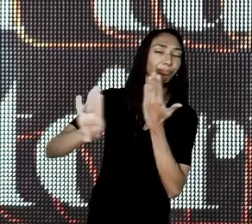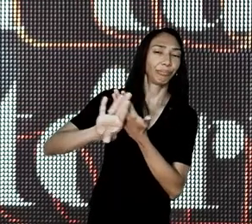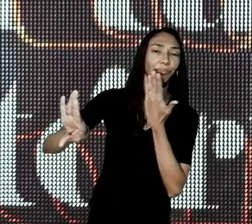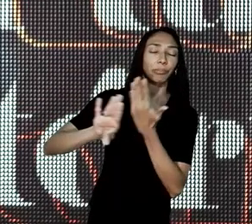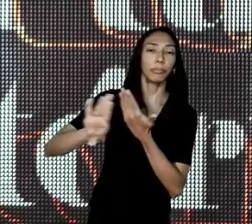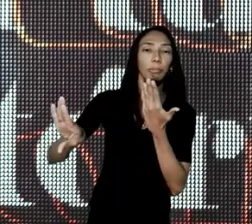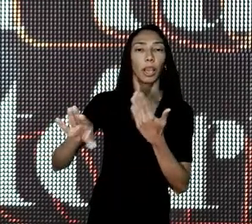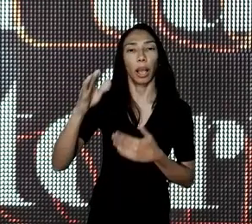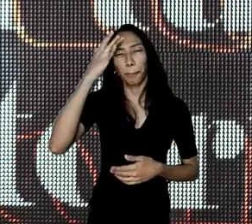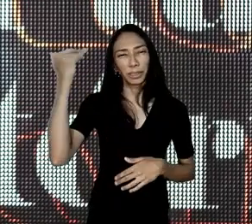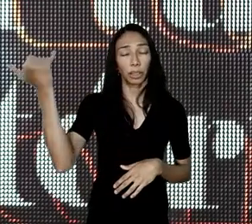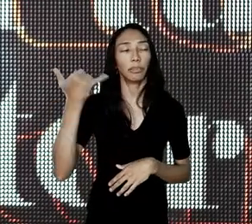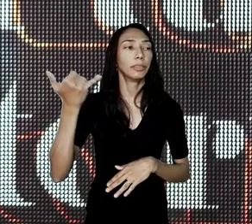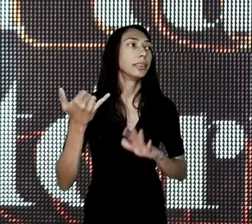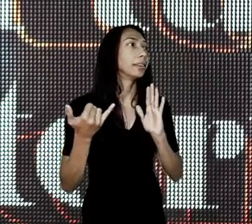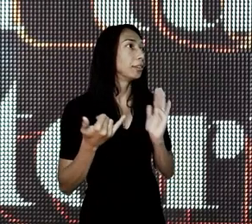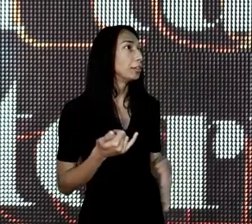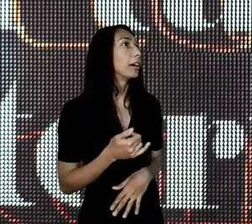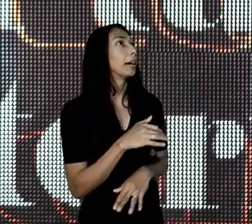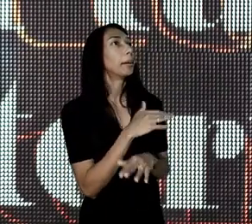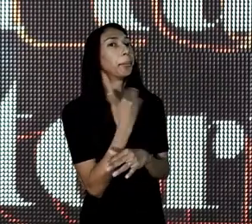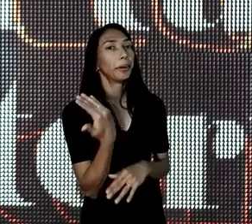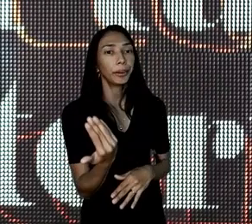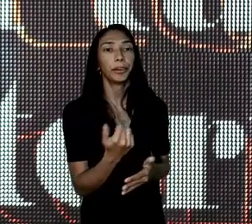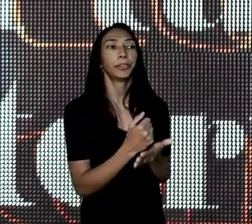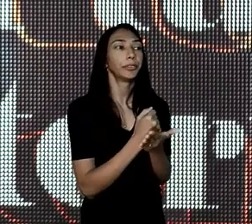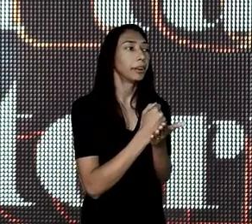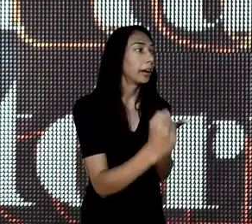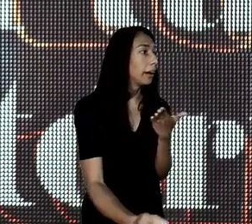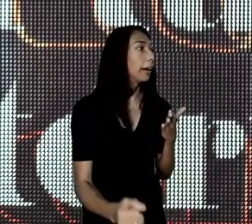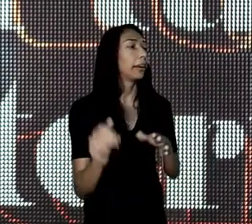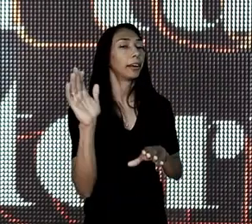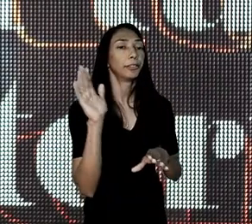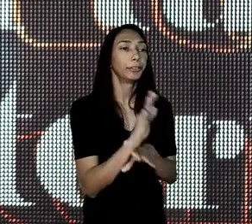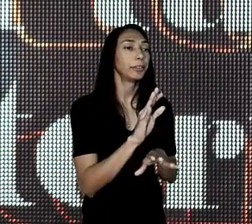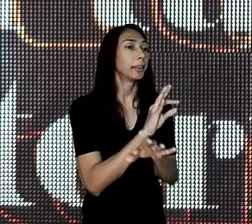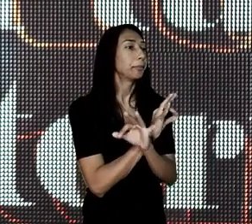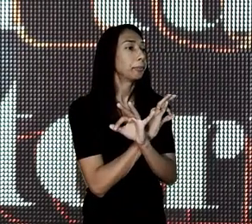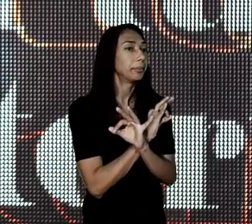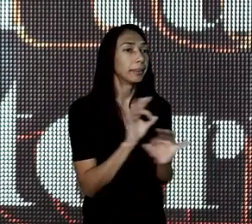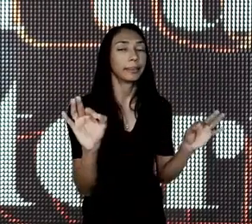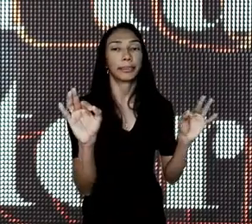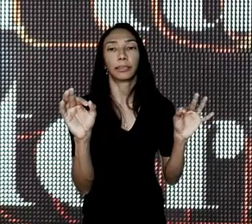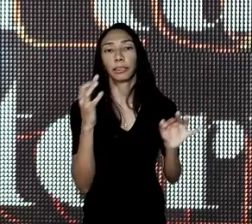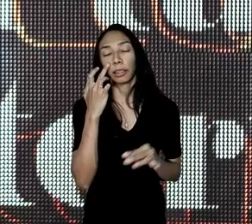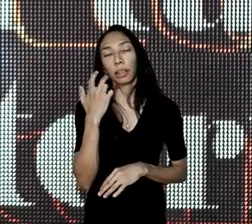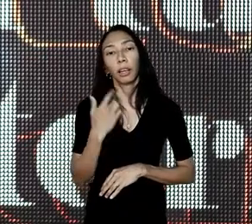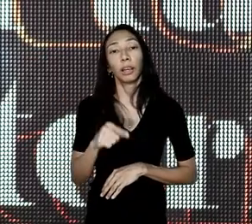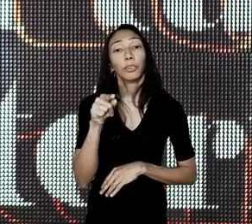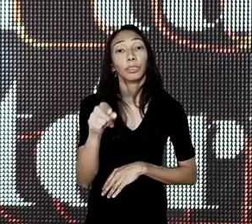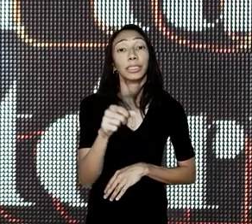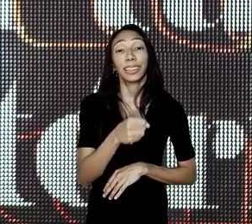já está morto, não tem mais saída. Sabe aquele sonho que você tinha há tanto tempo? Não é mais para você, você está